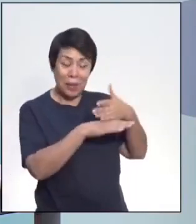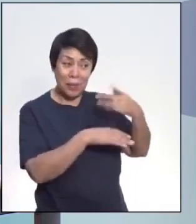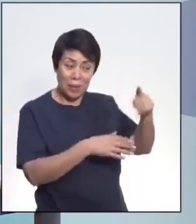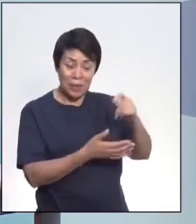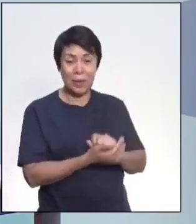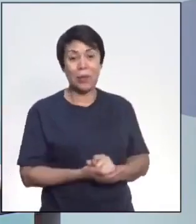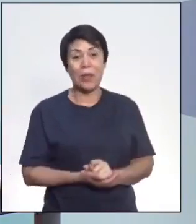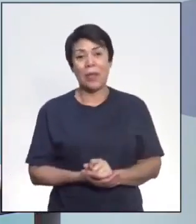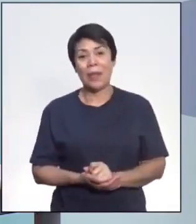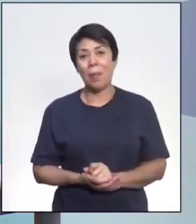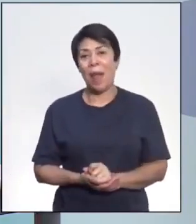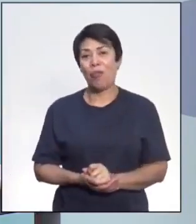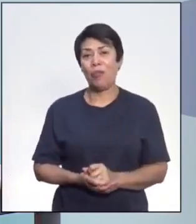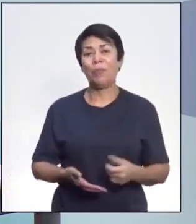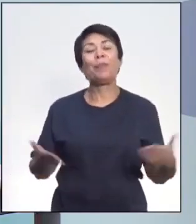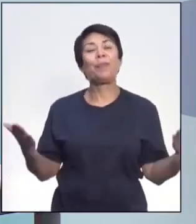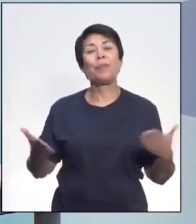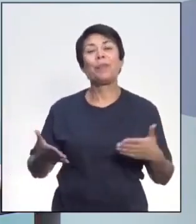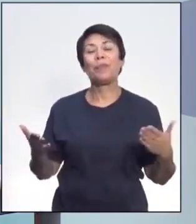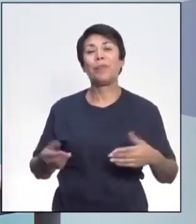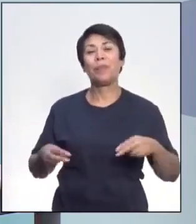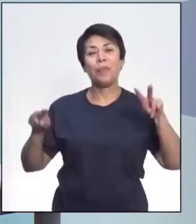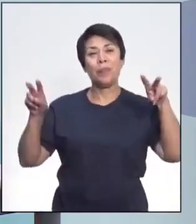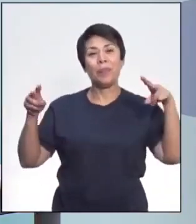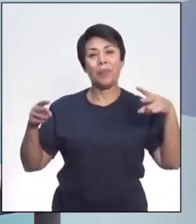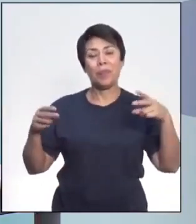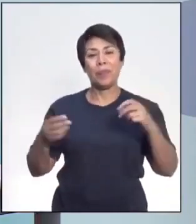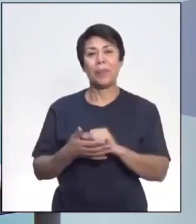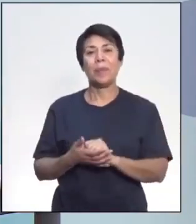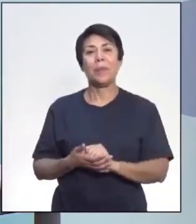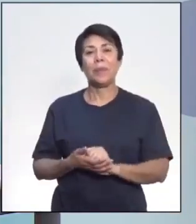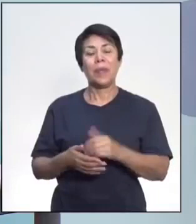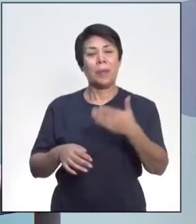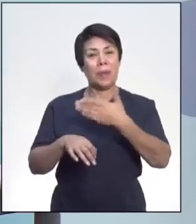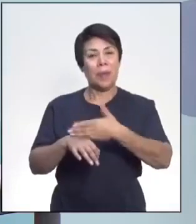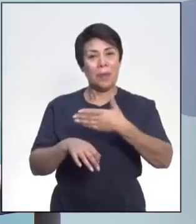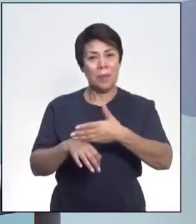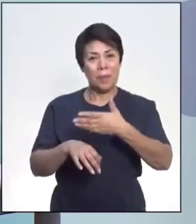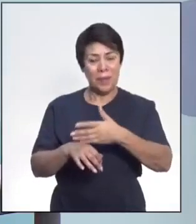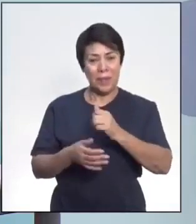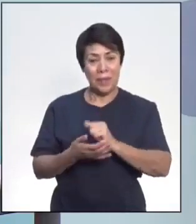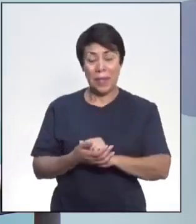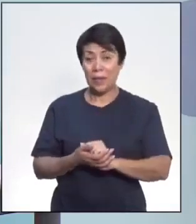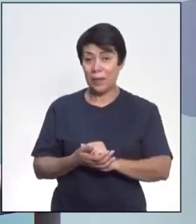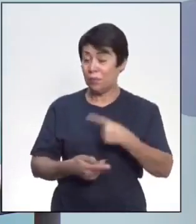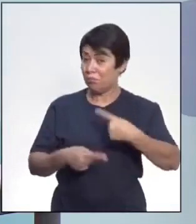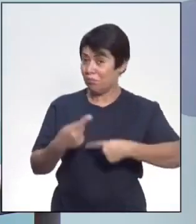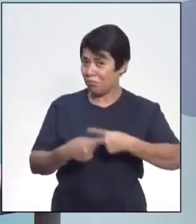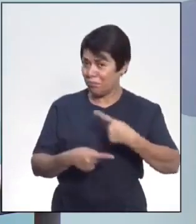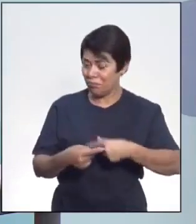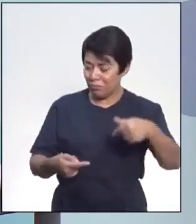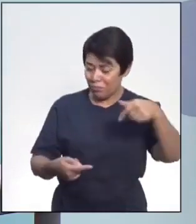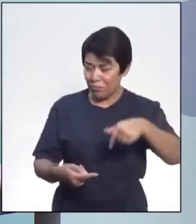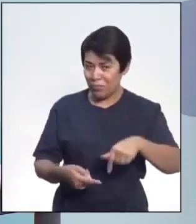nós vamos tratar de um tema cujas as habilidades a ser desenvolvidas serão: